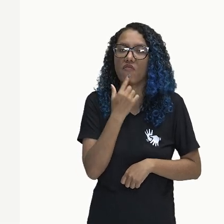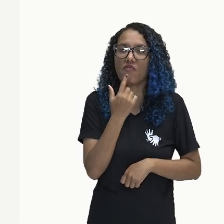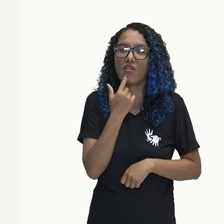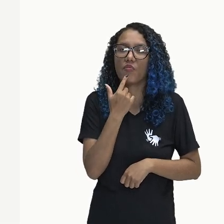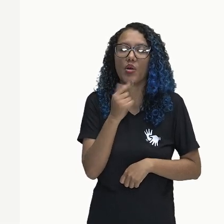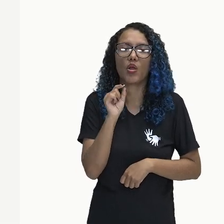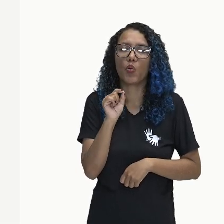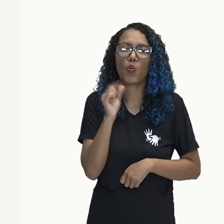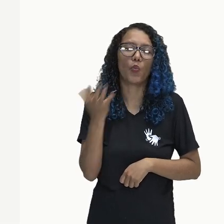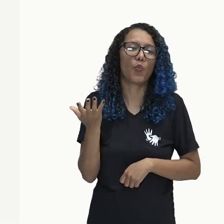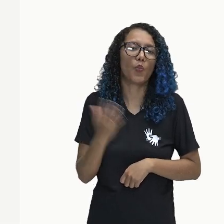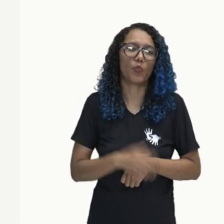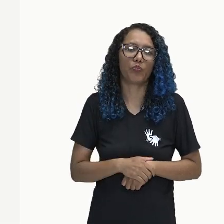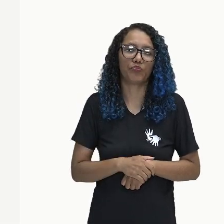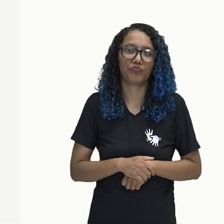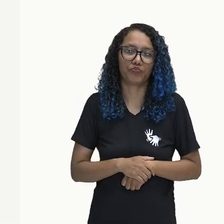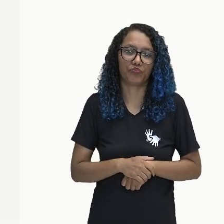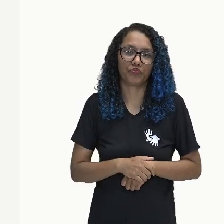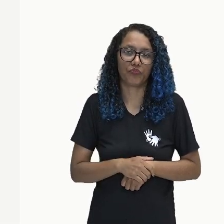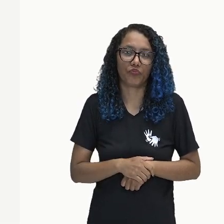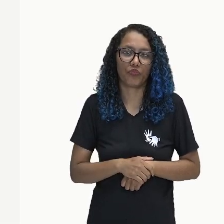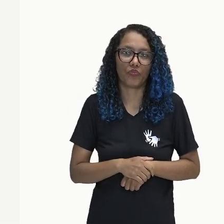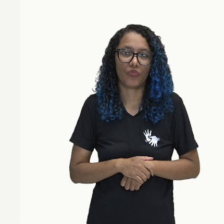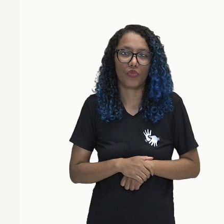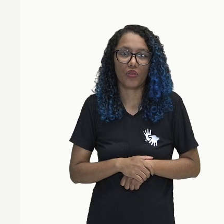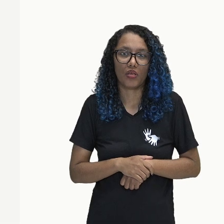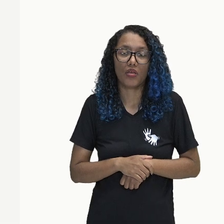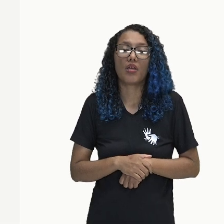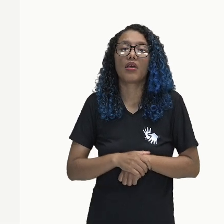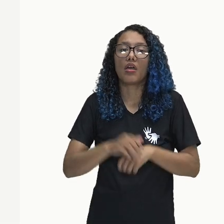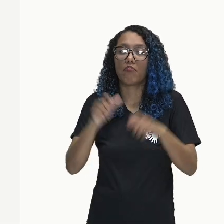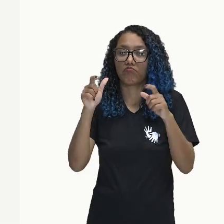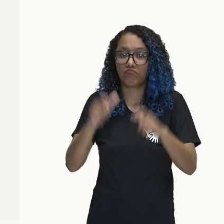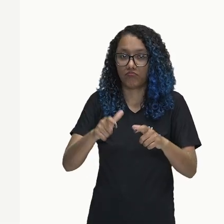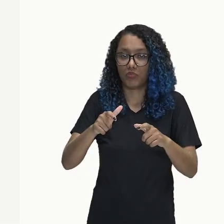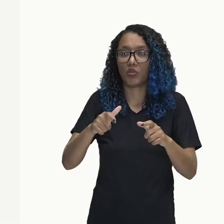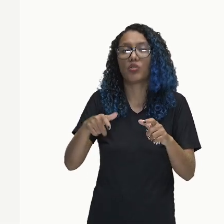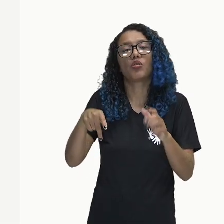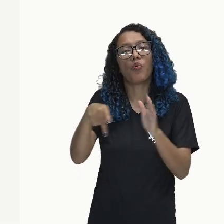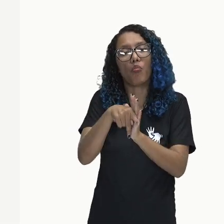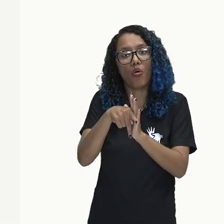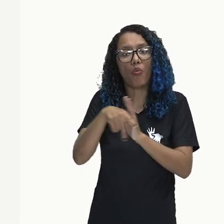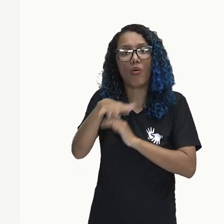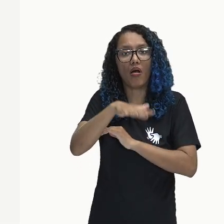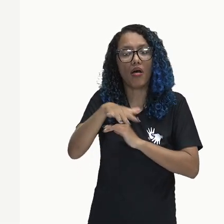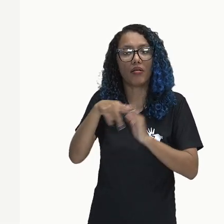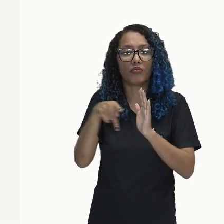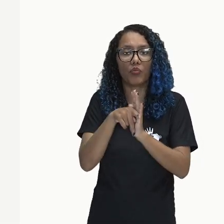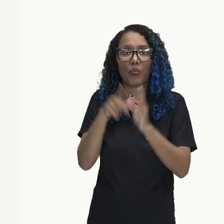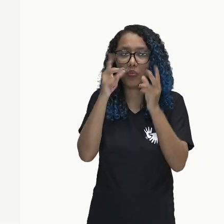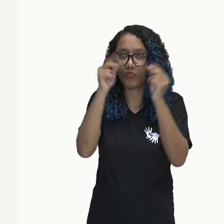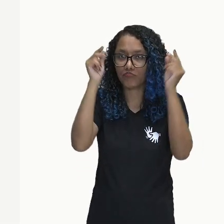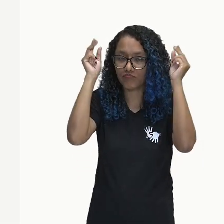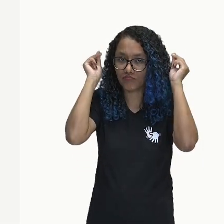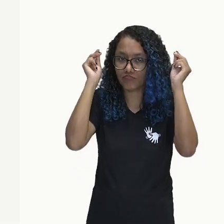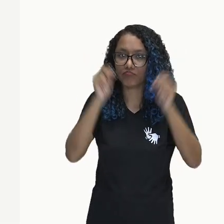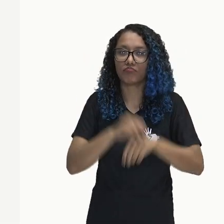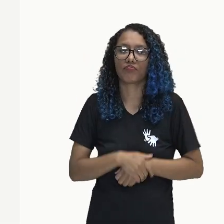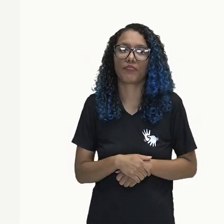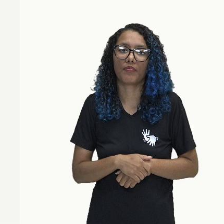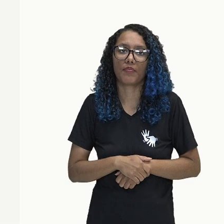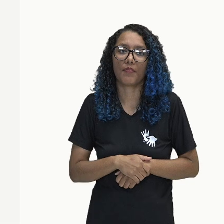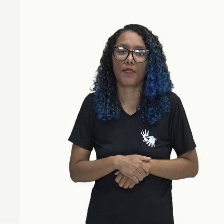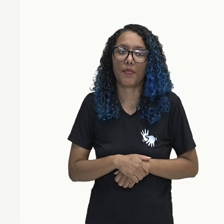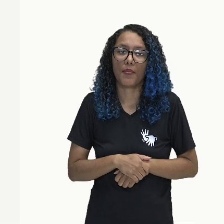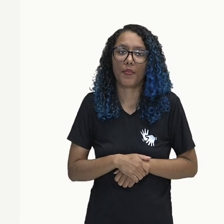cidades, o território sob influência dos gregos. O território da Grécia Antiga, a priori,